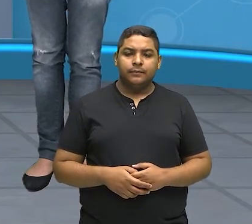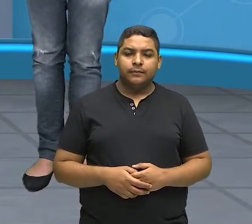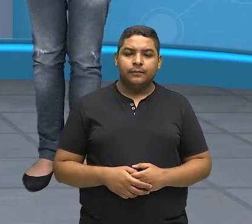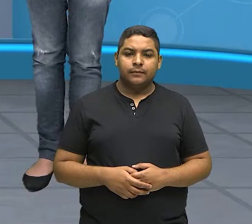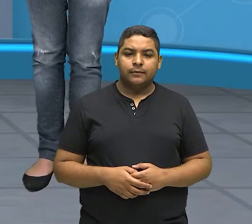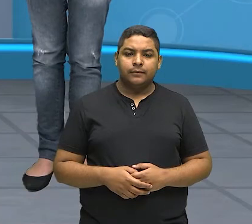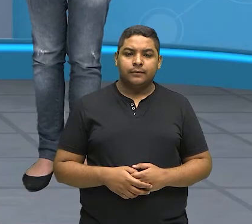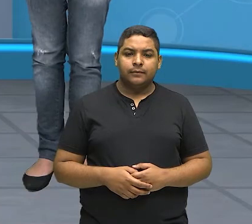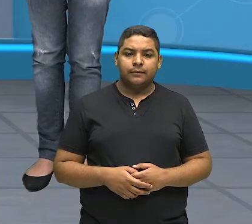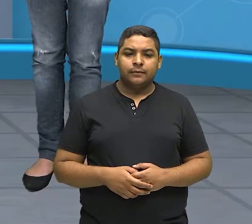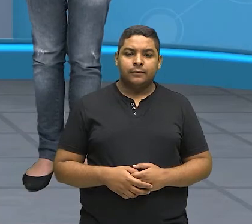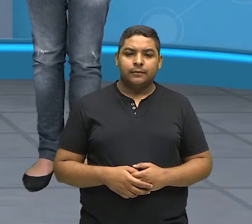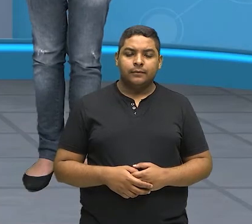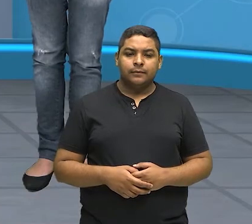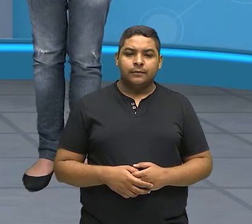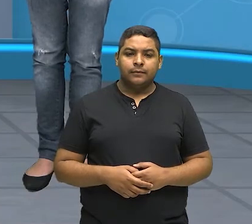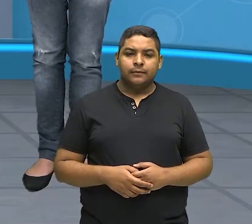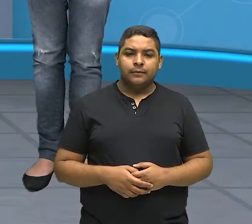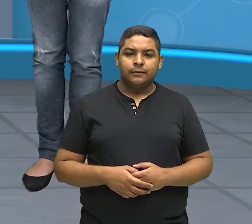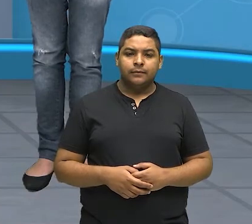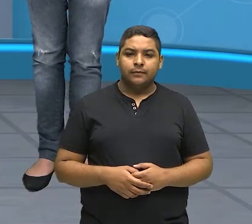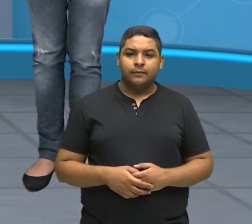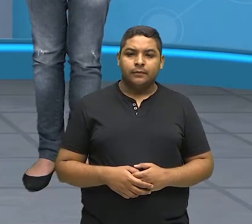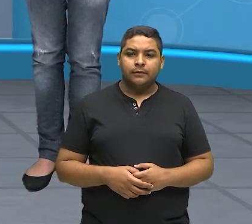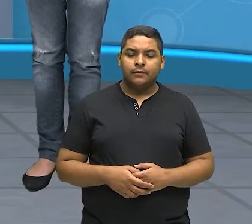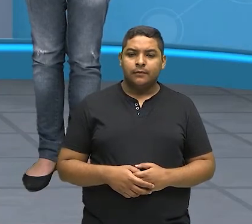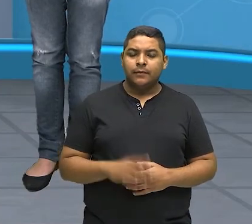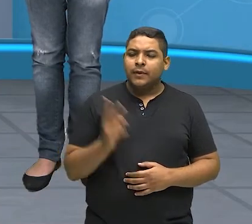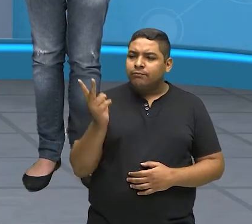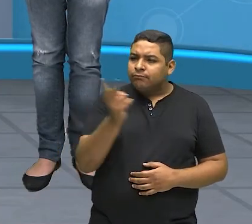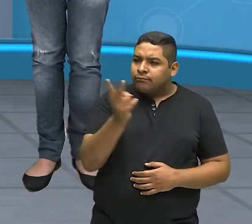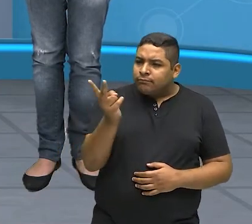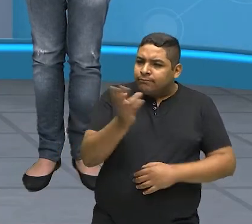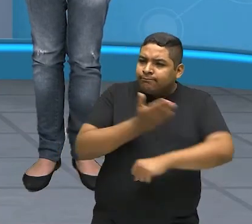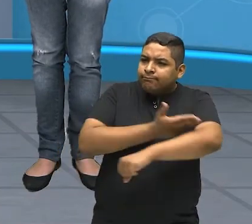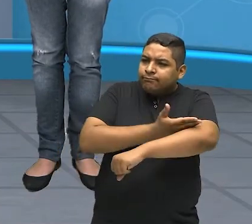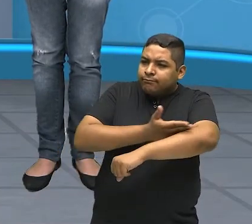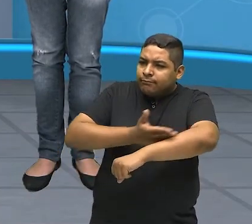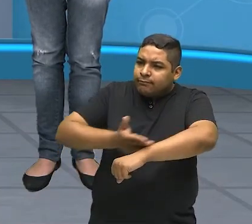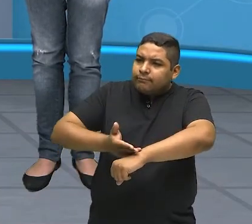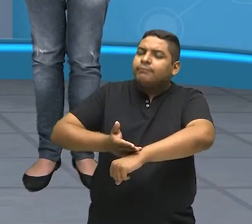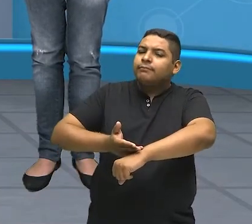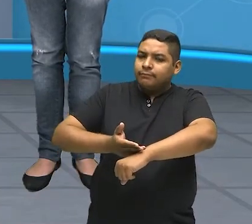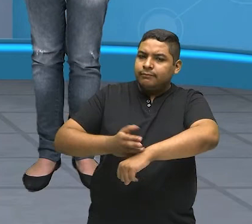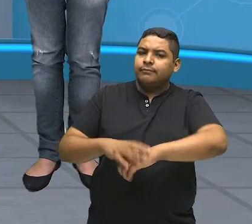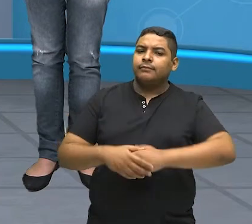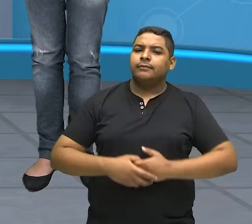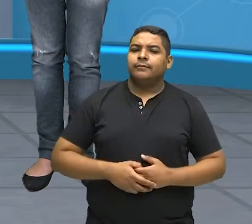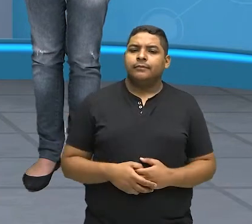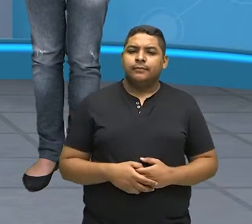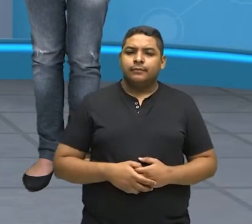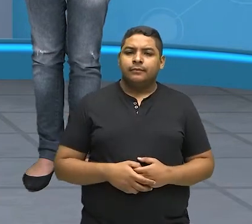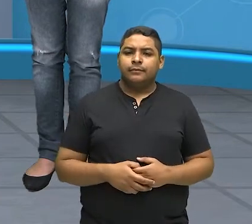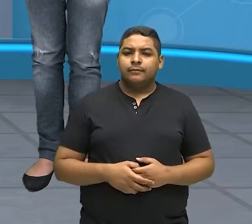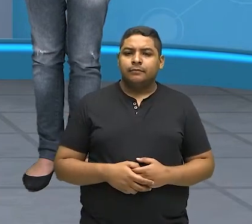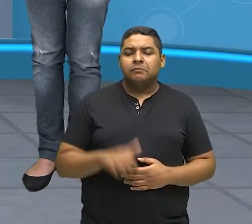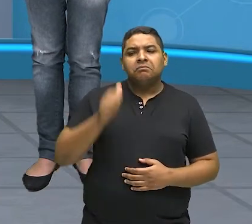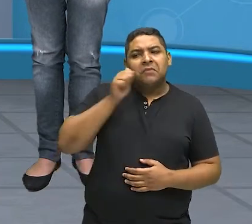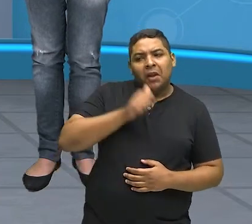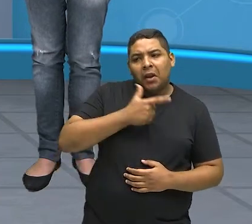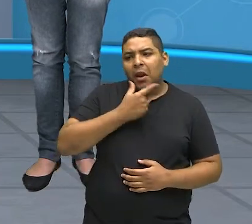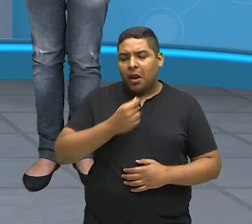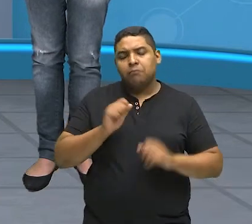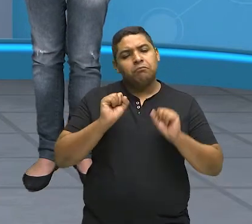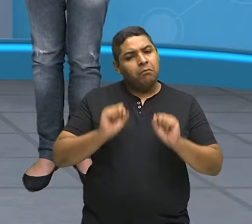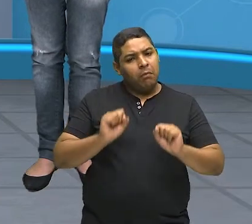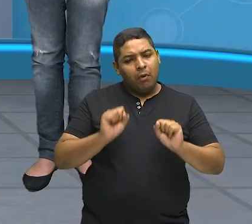They are white, né? A cor deles, eles são brancos. They are. Eles ou elas, no caso, né? Se você